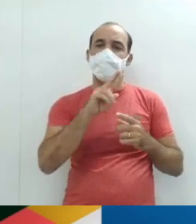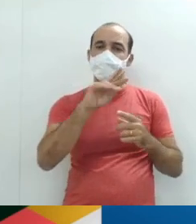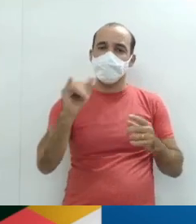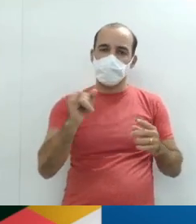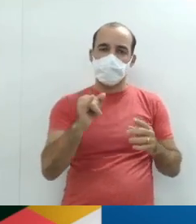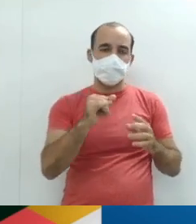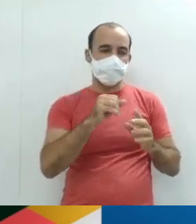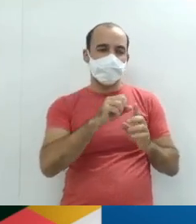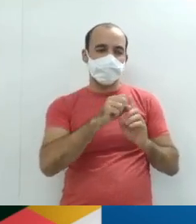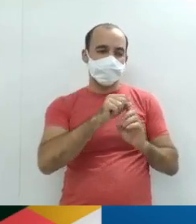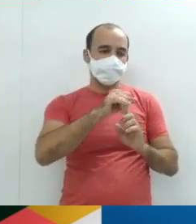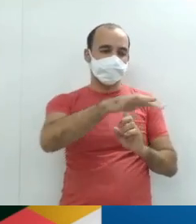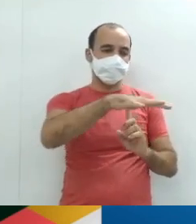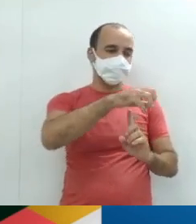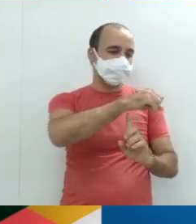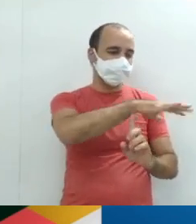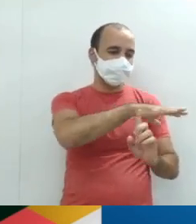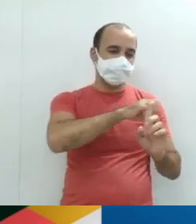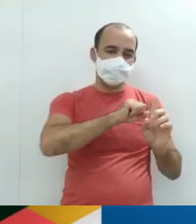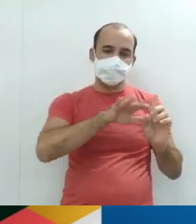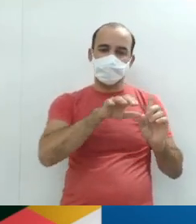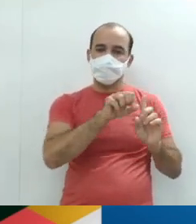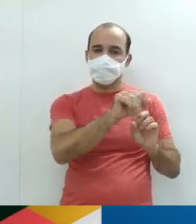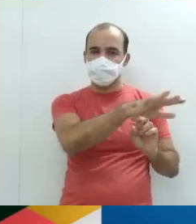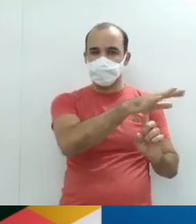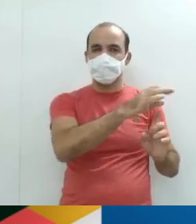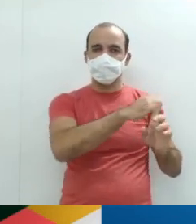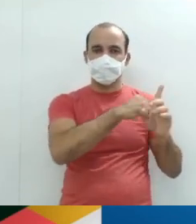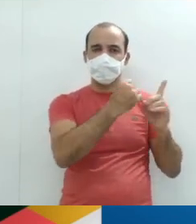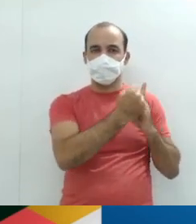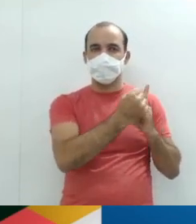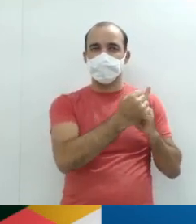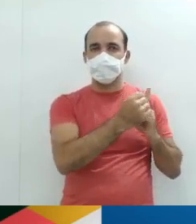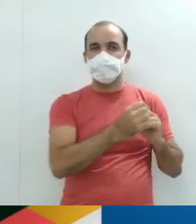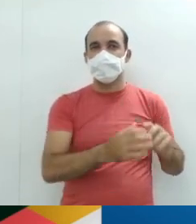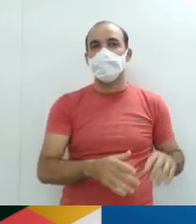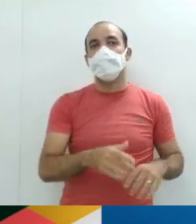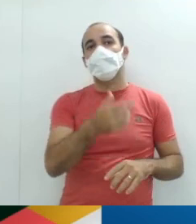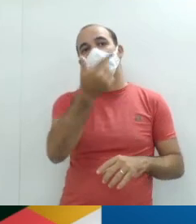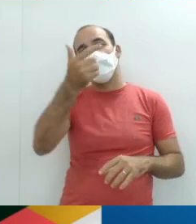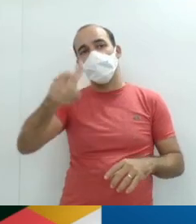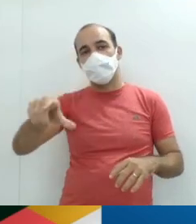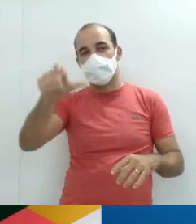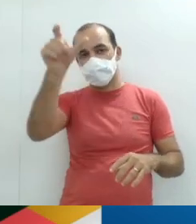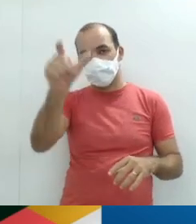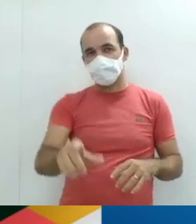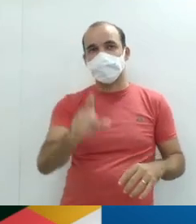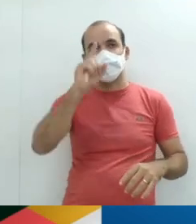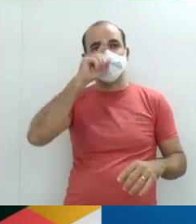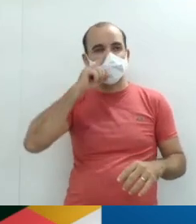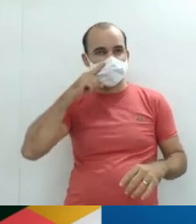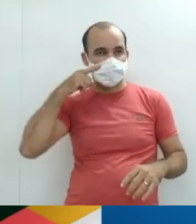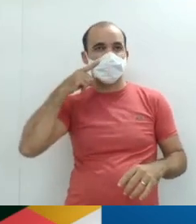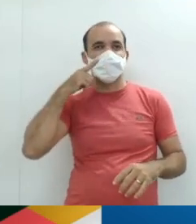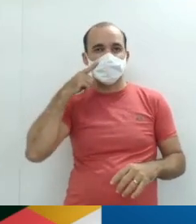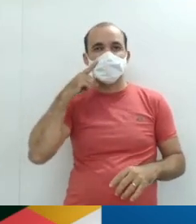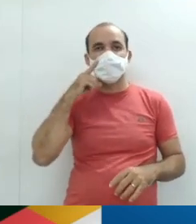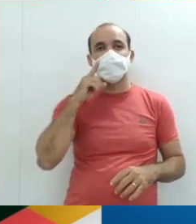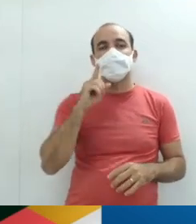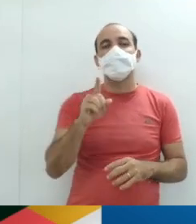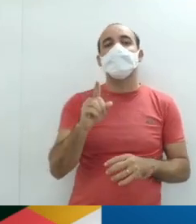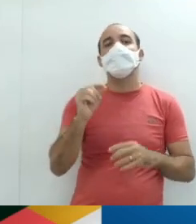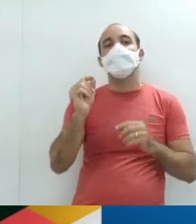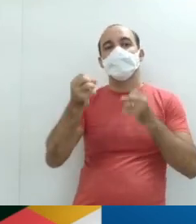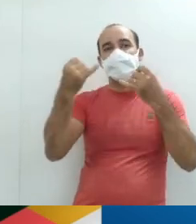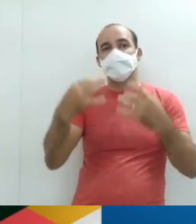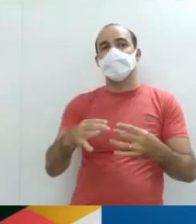onde eu estou inserido. Já um outro filósofo chamado Emile Durkheim, ele diz que o fundamental é a sociedade e